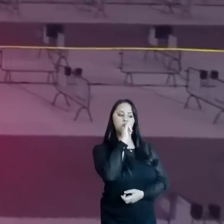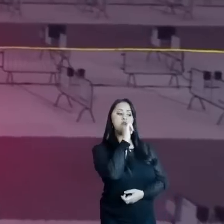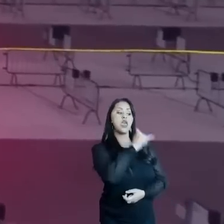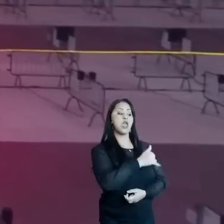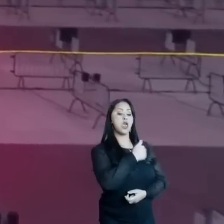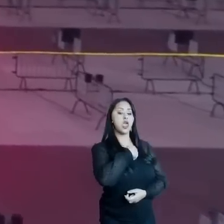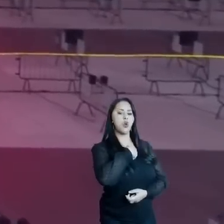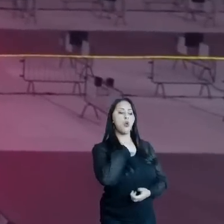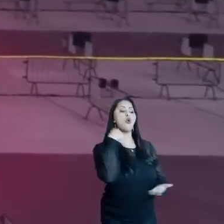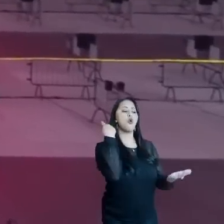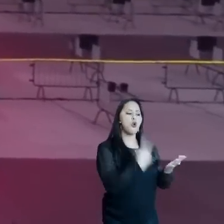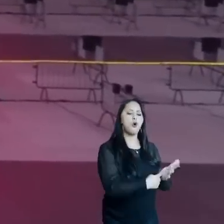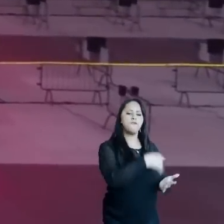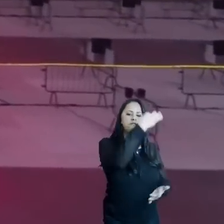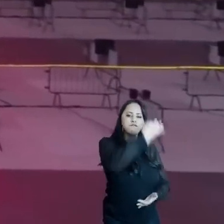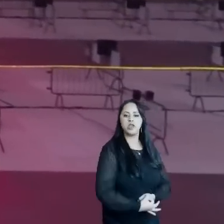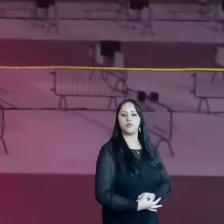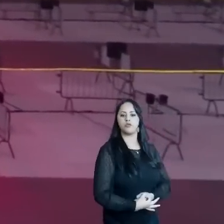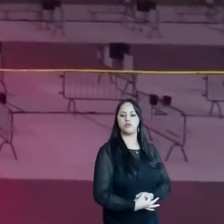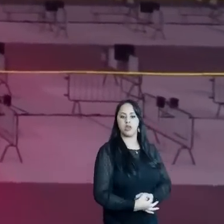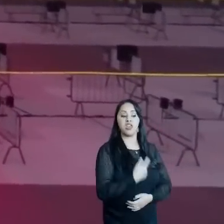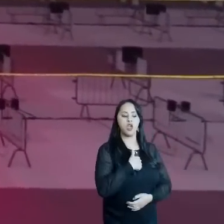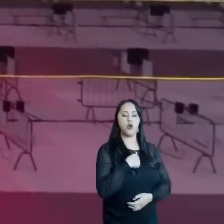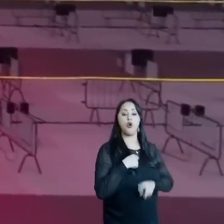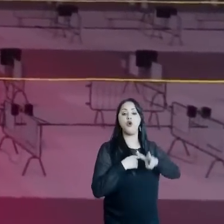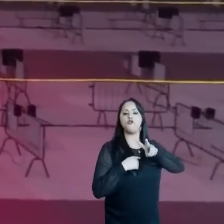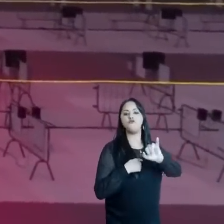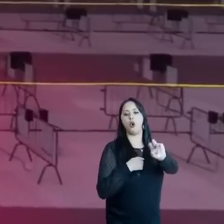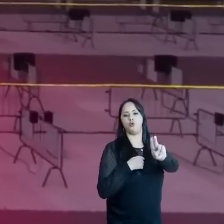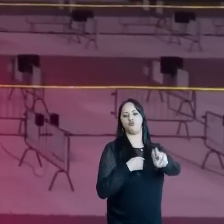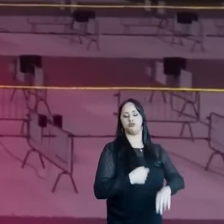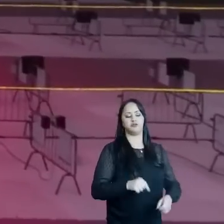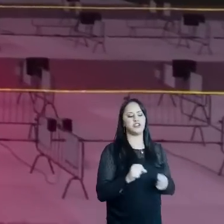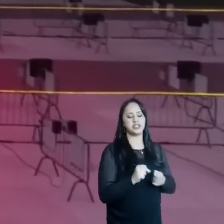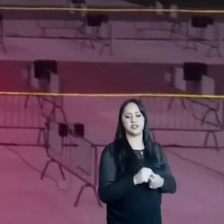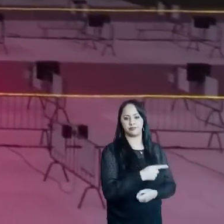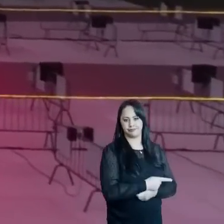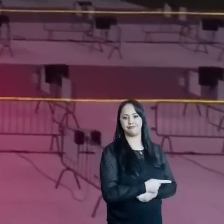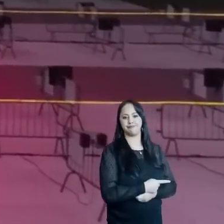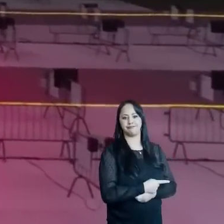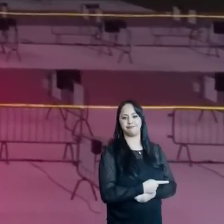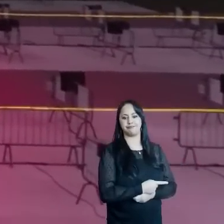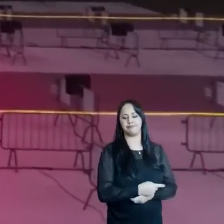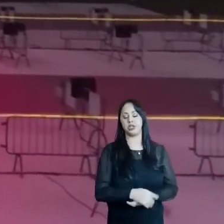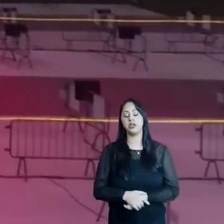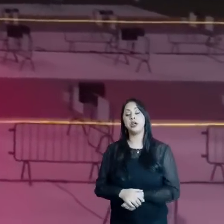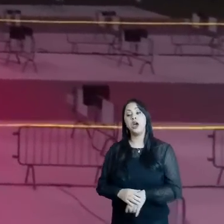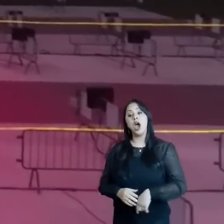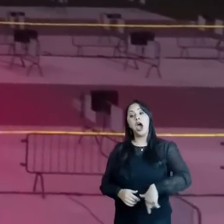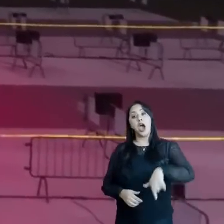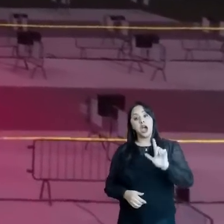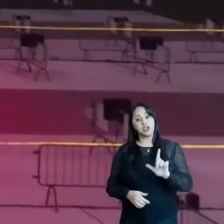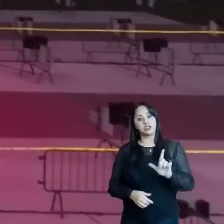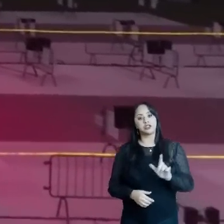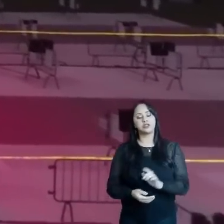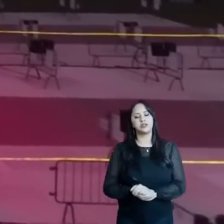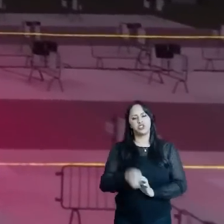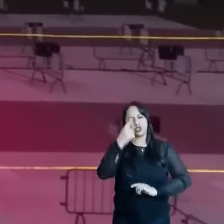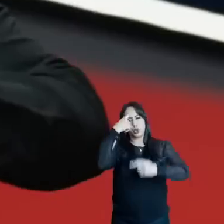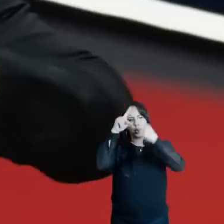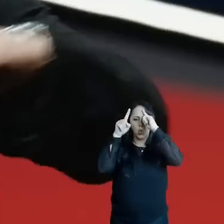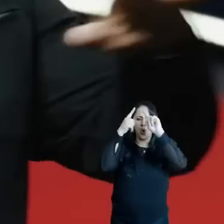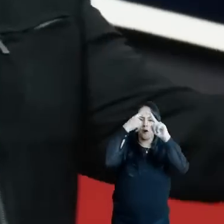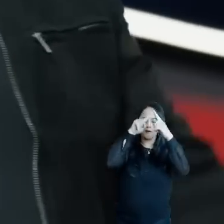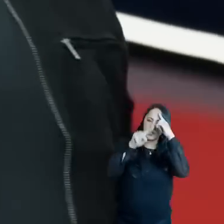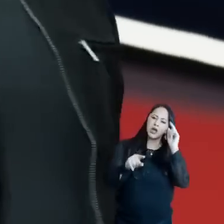eu confirmo isso e eu vou fazer isso. E aí eu quero dizer para vocês uma coisa, antes de a gente tirar